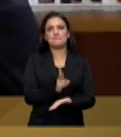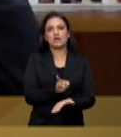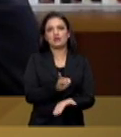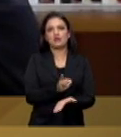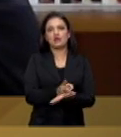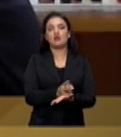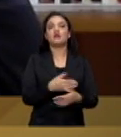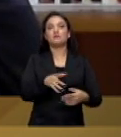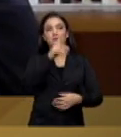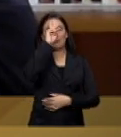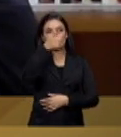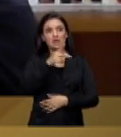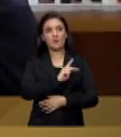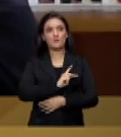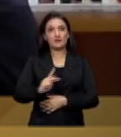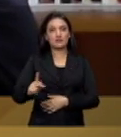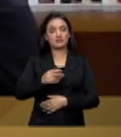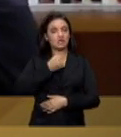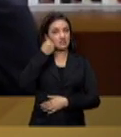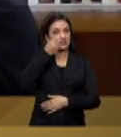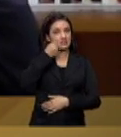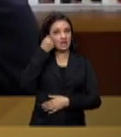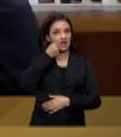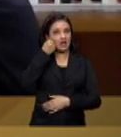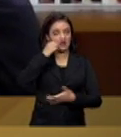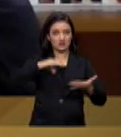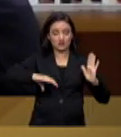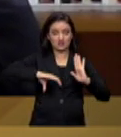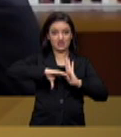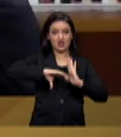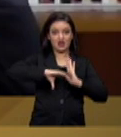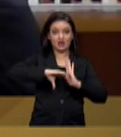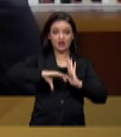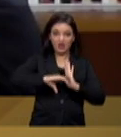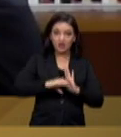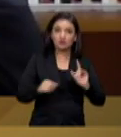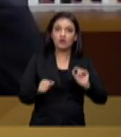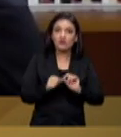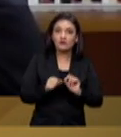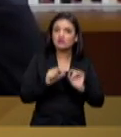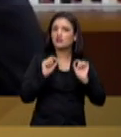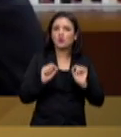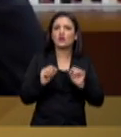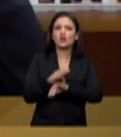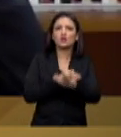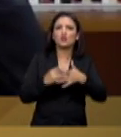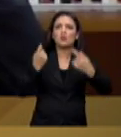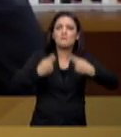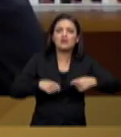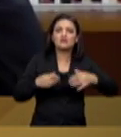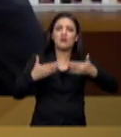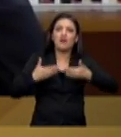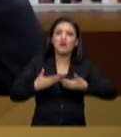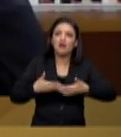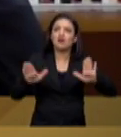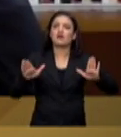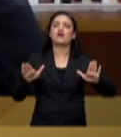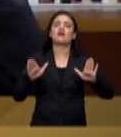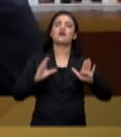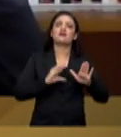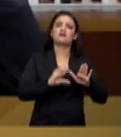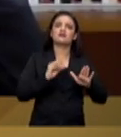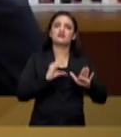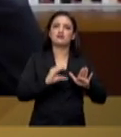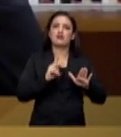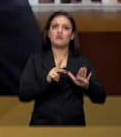do Senado Federal a adoção das providências necessárias à criação e instalação de comissão